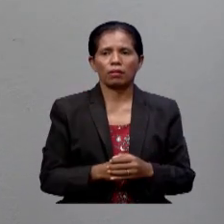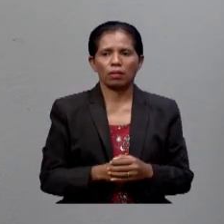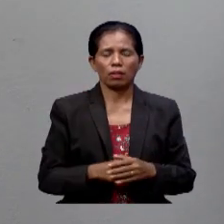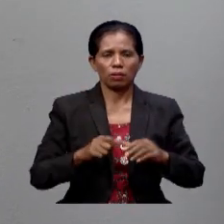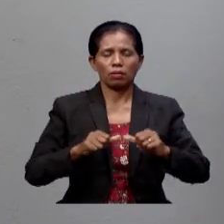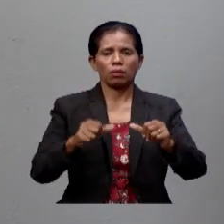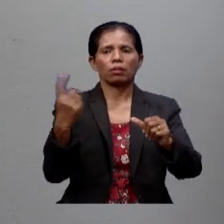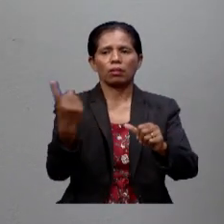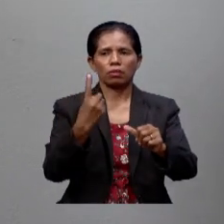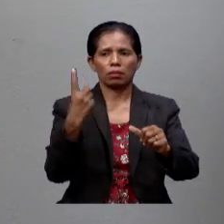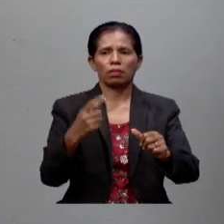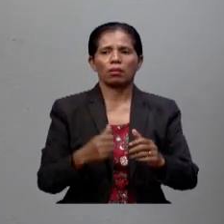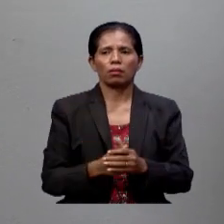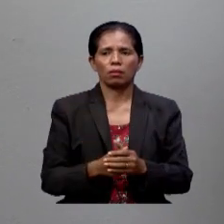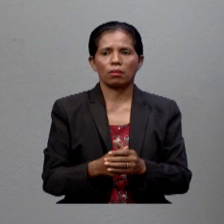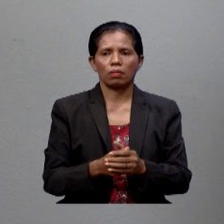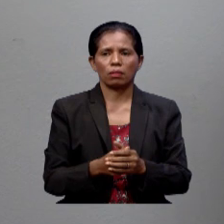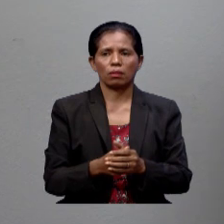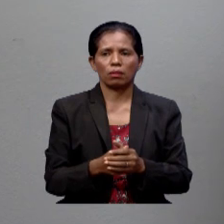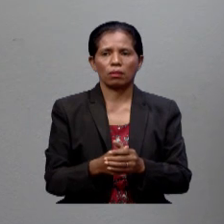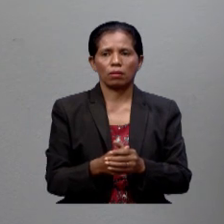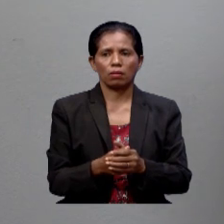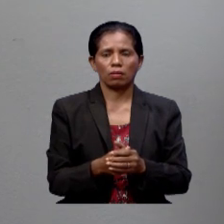continua na fatende para halo